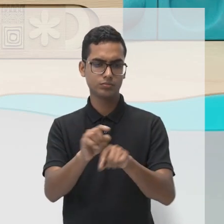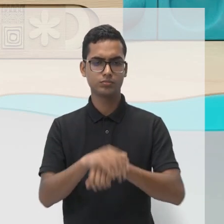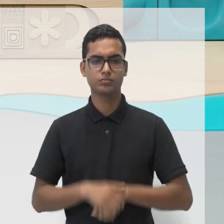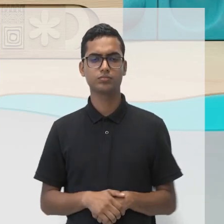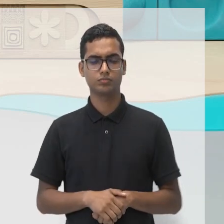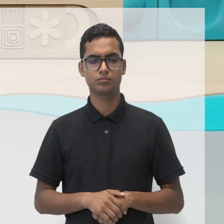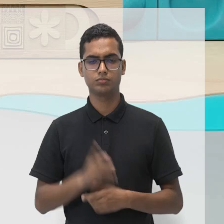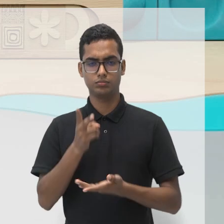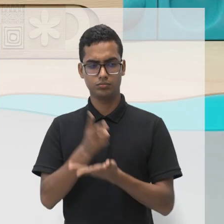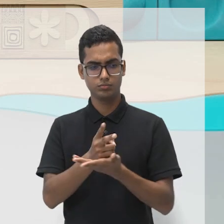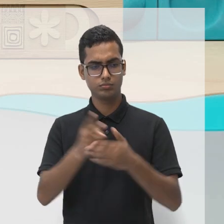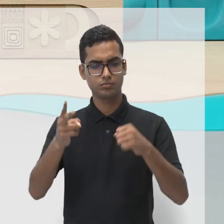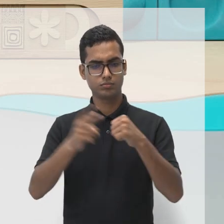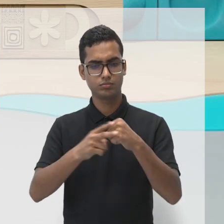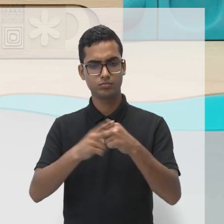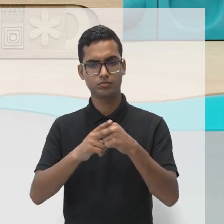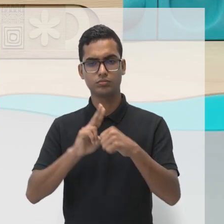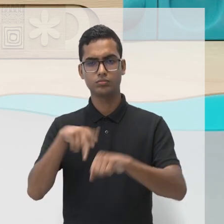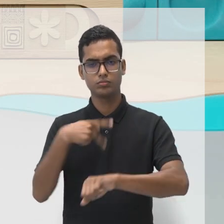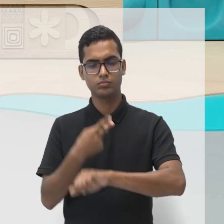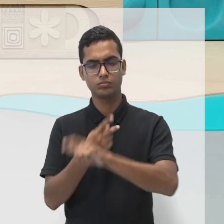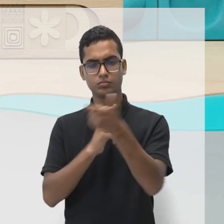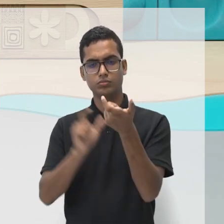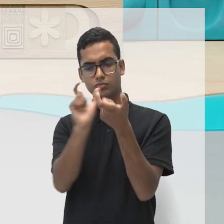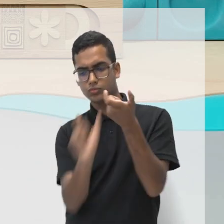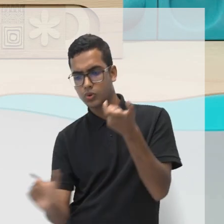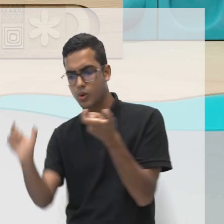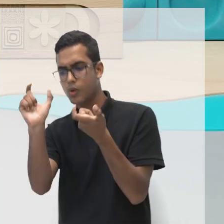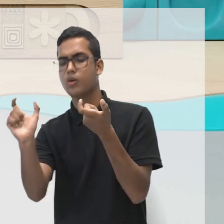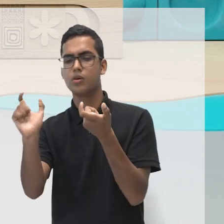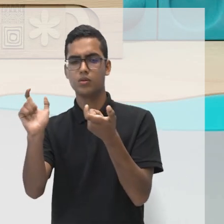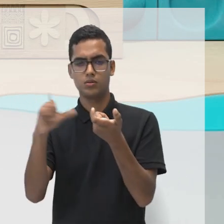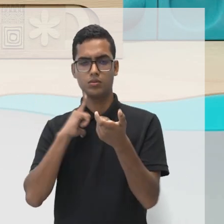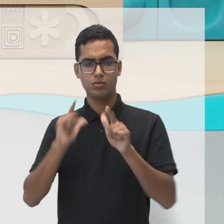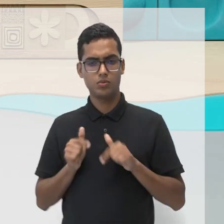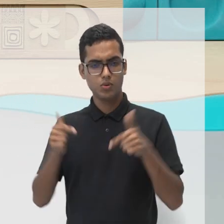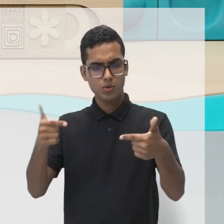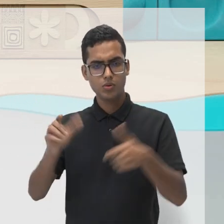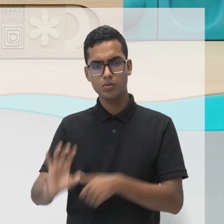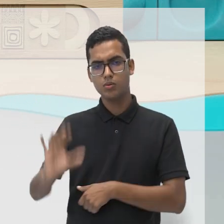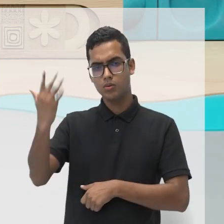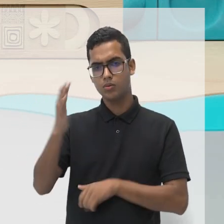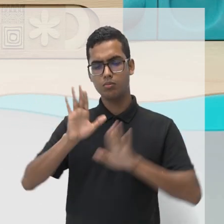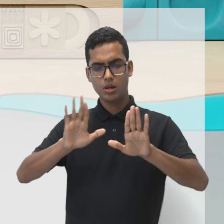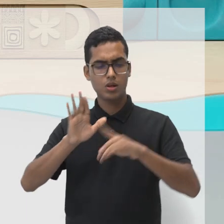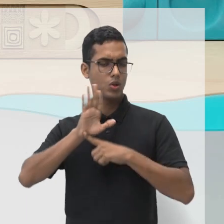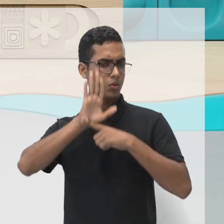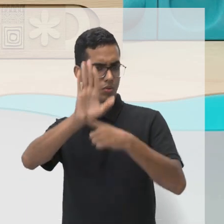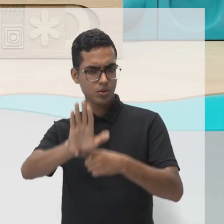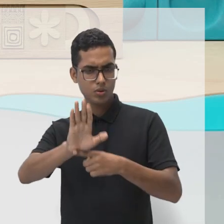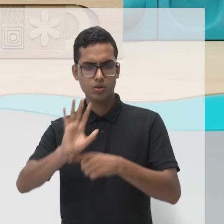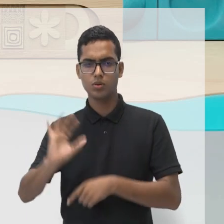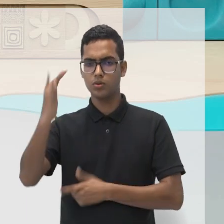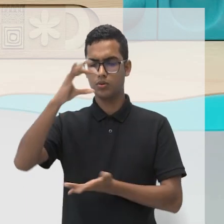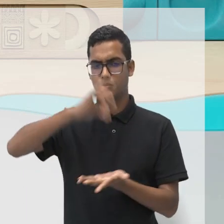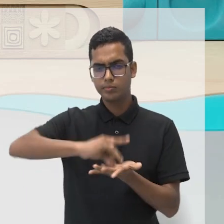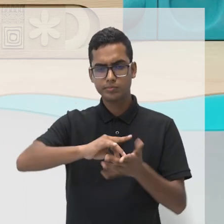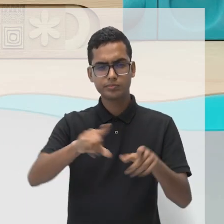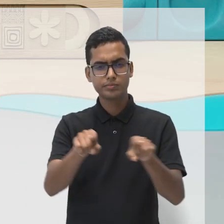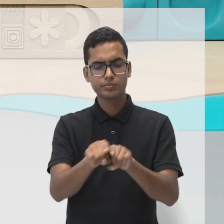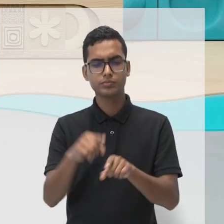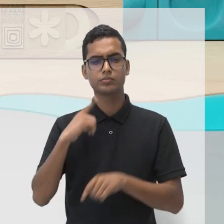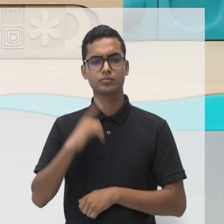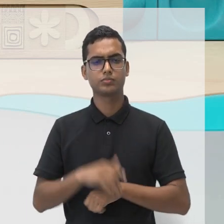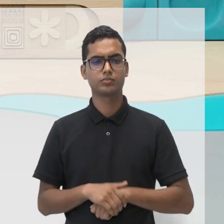da sequência, ele terá a terminação em ing, mas ele não indica que a ação está ocorrendo naquele momento, tá certo? Eu